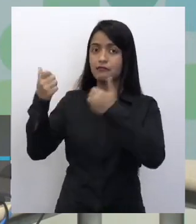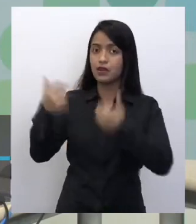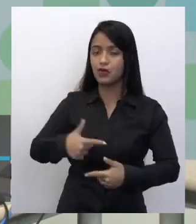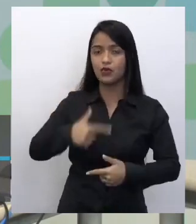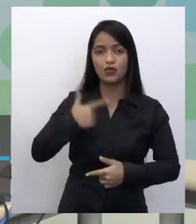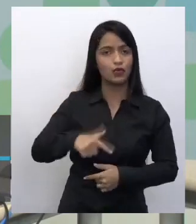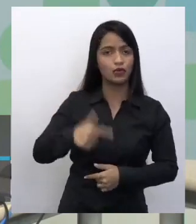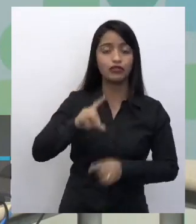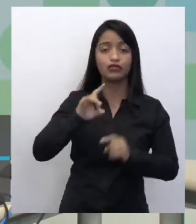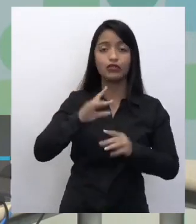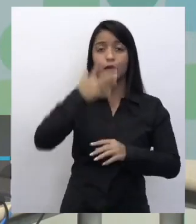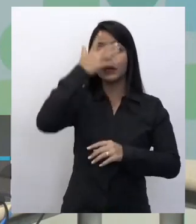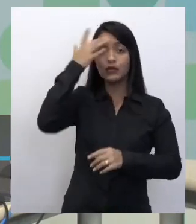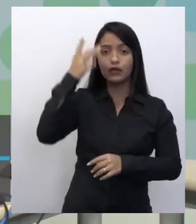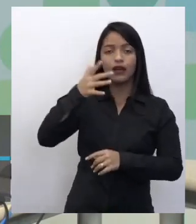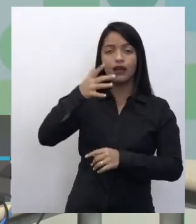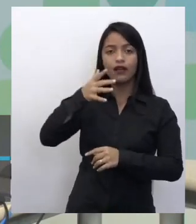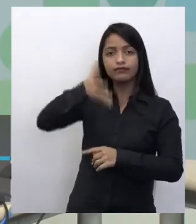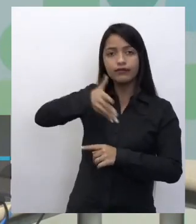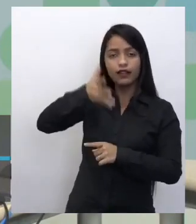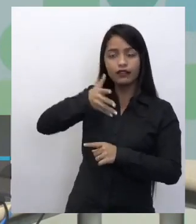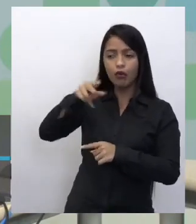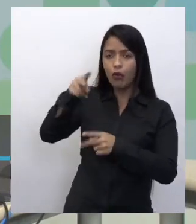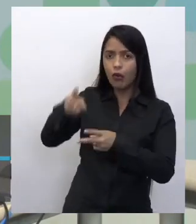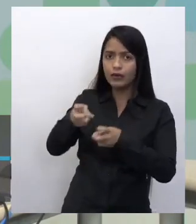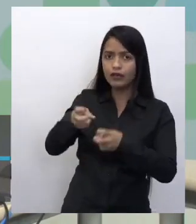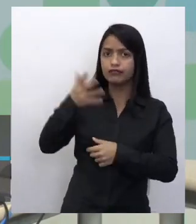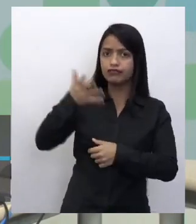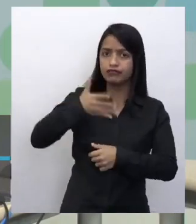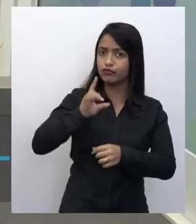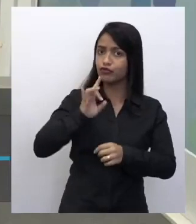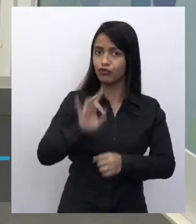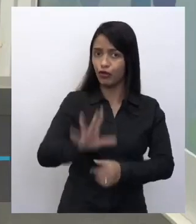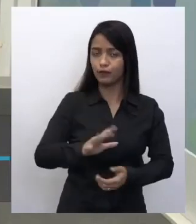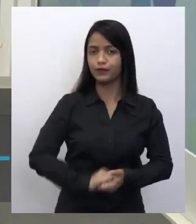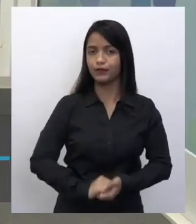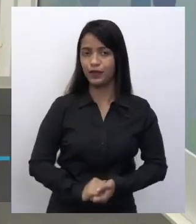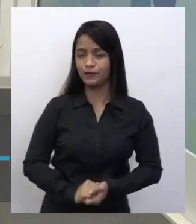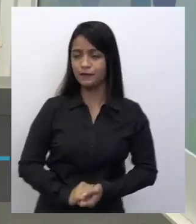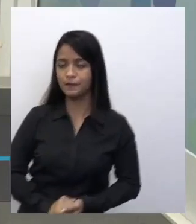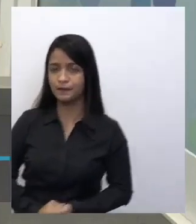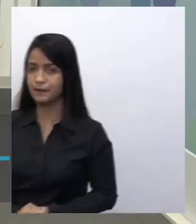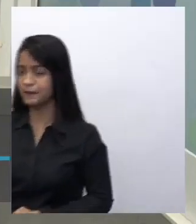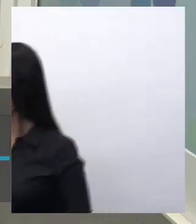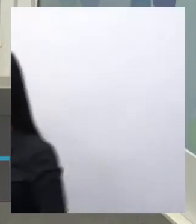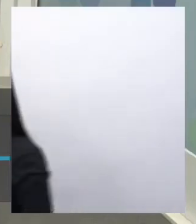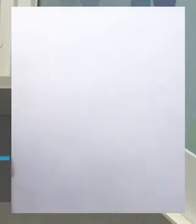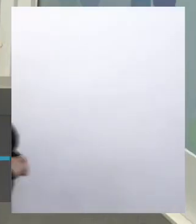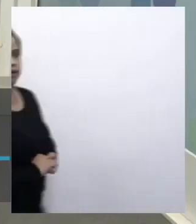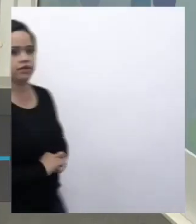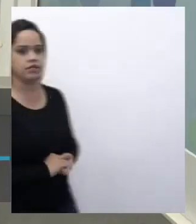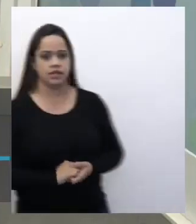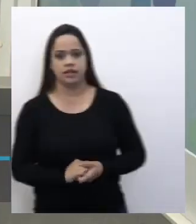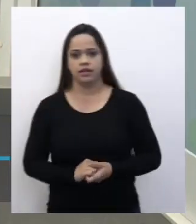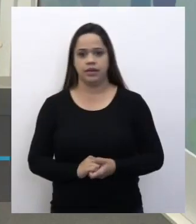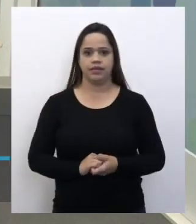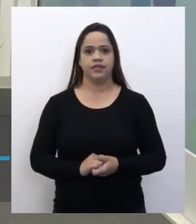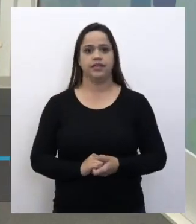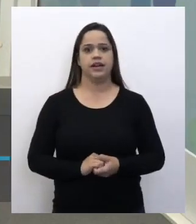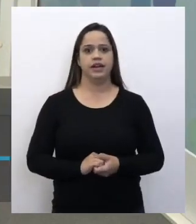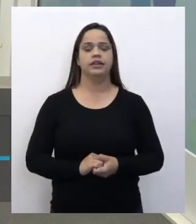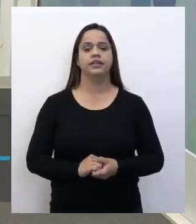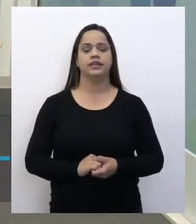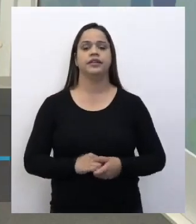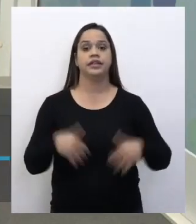está dizendo que aconteceu, o que ele observou, certo? Olha, a Júlia Rebeca disse exatamente isso, porque ele só